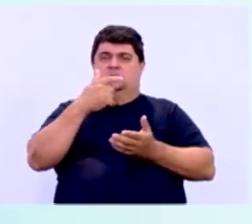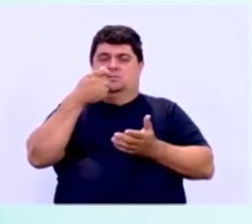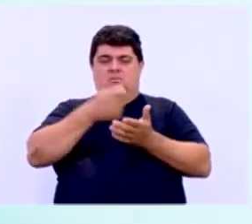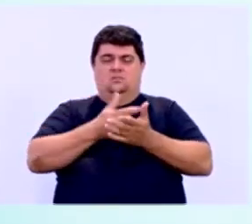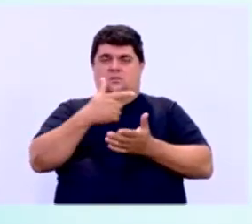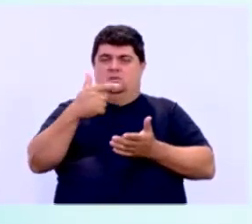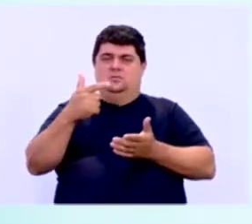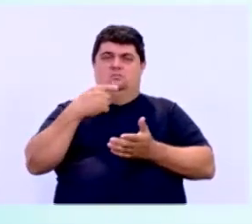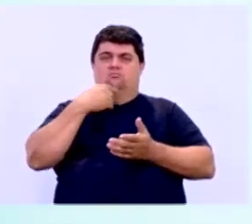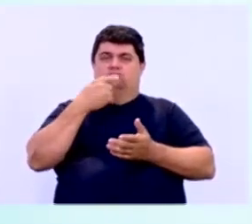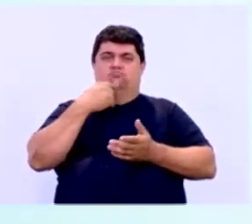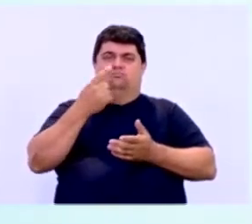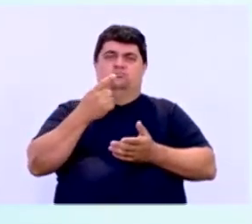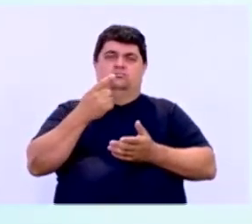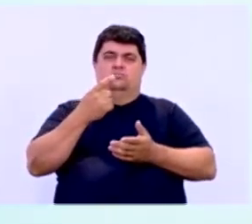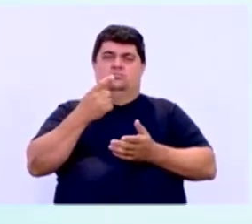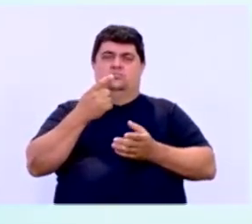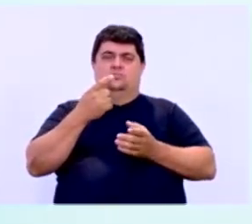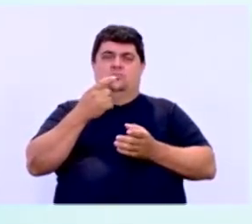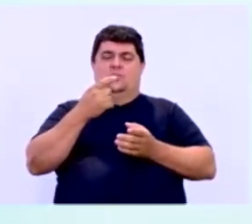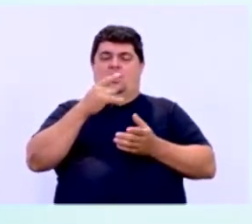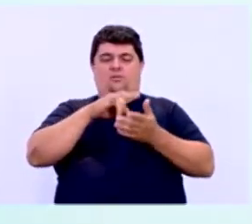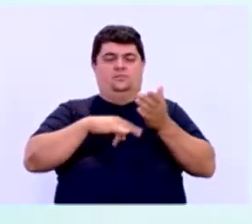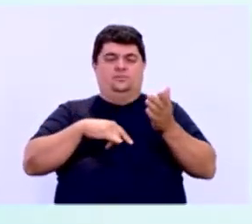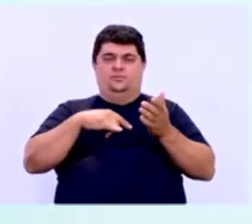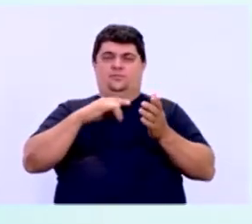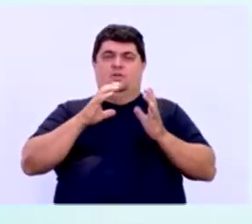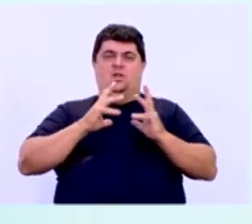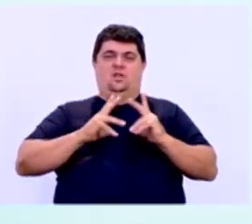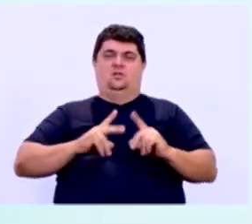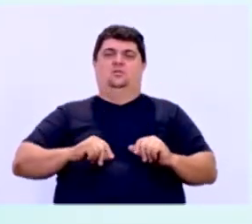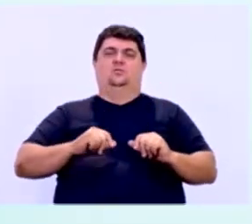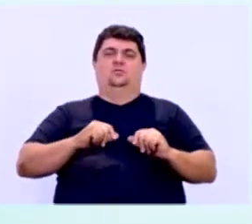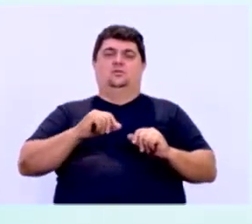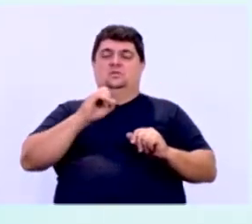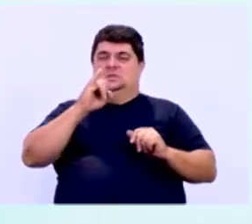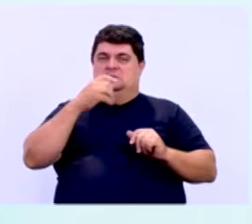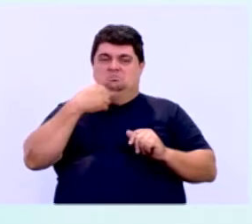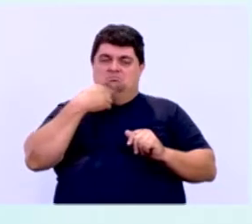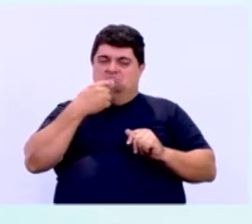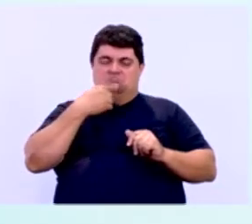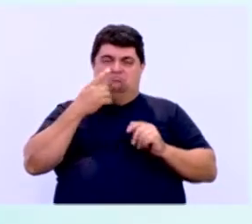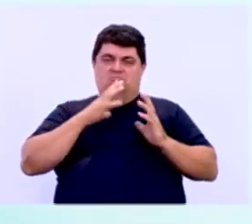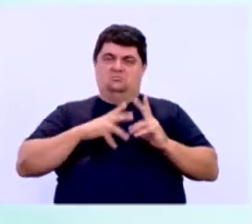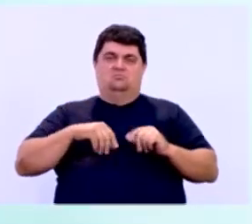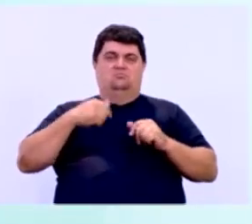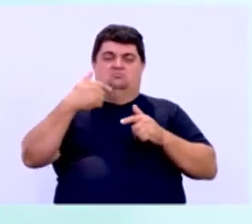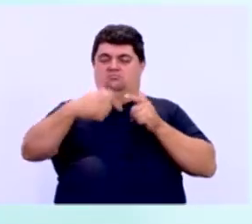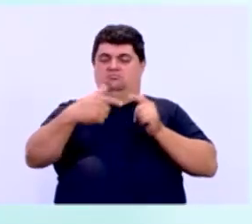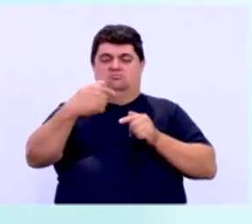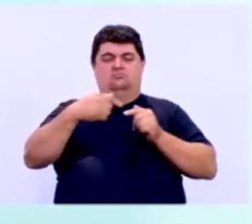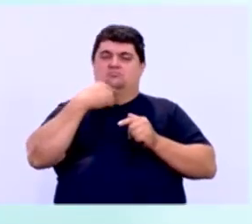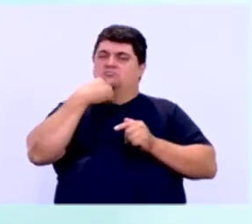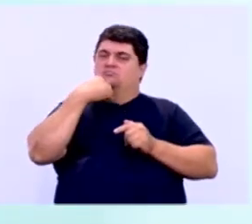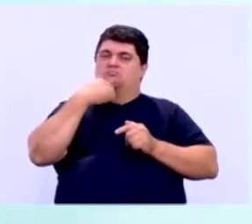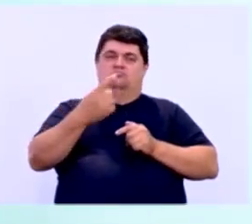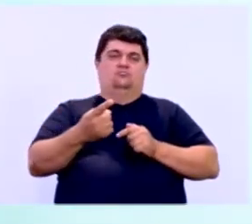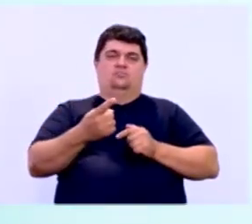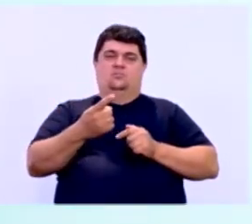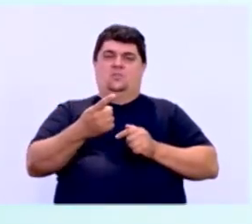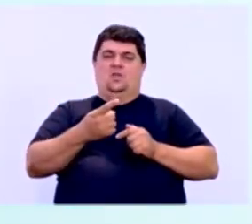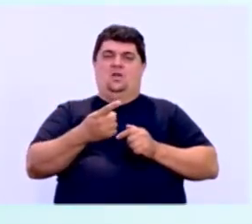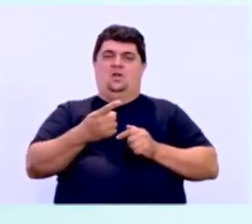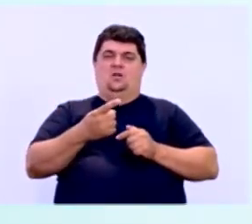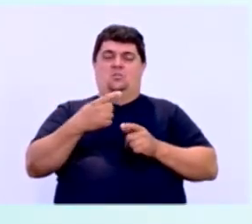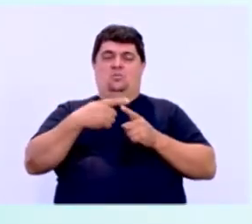impostos, eu não consigo tirar a certidão negativa. E não conseguindo tirar a certidão negativa, eu também não consigo